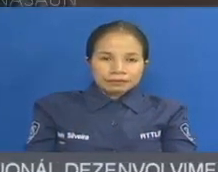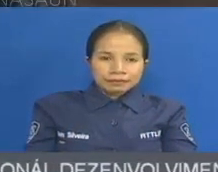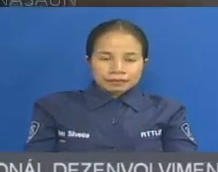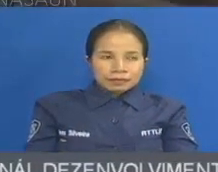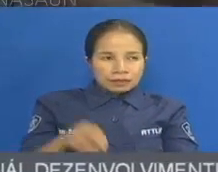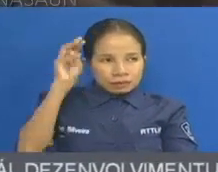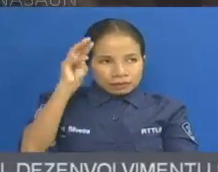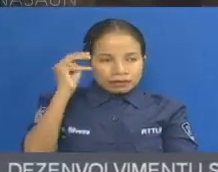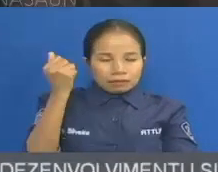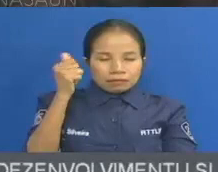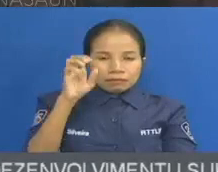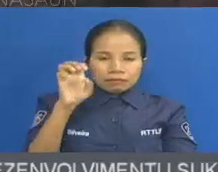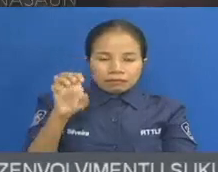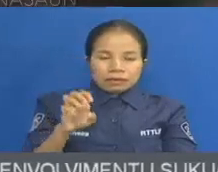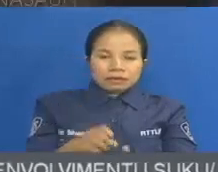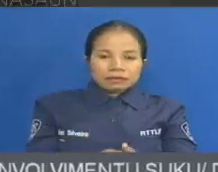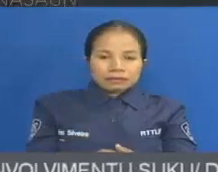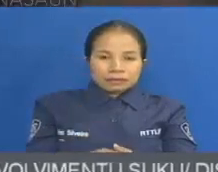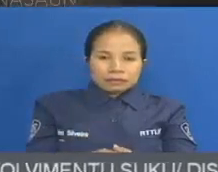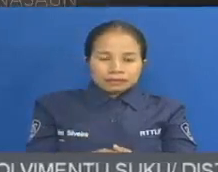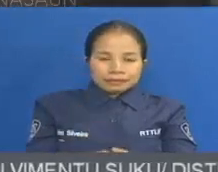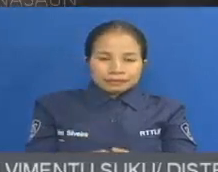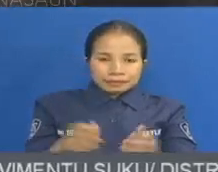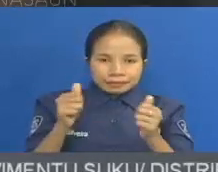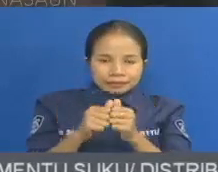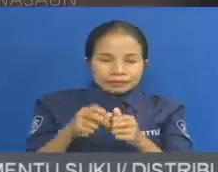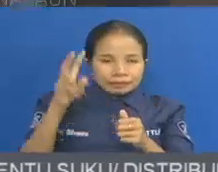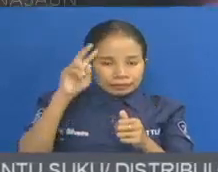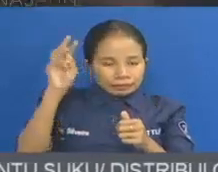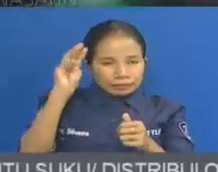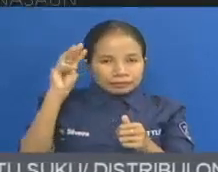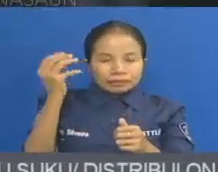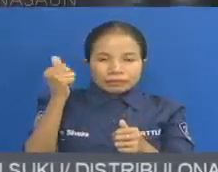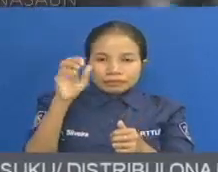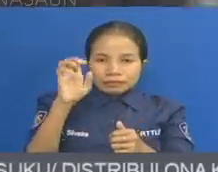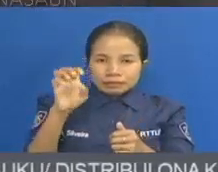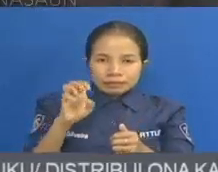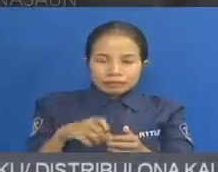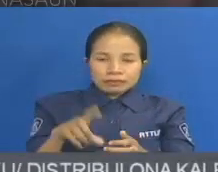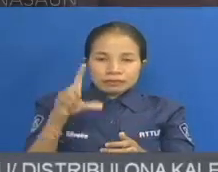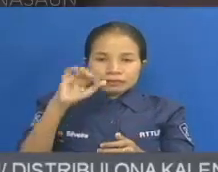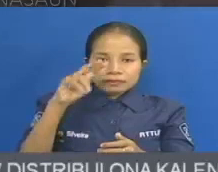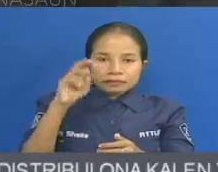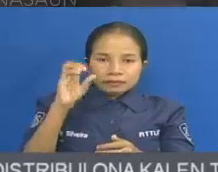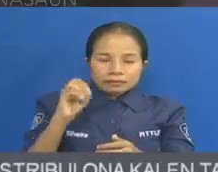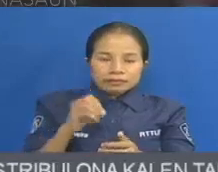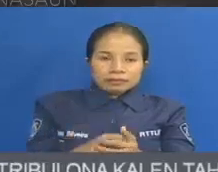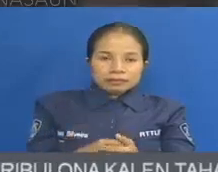Ministro da Administração Estatal Miguel Pereira de Carvalho acompanha Rossi, Vice-Ministro da Administração Estatal Lino de Jesus